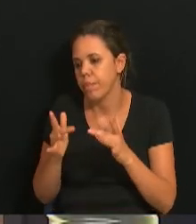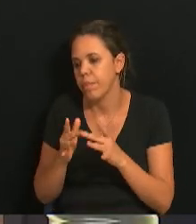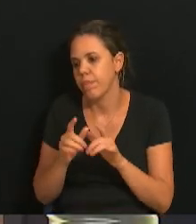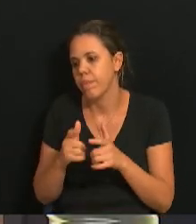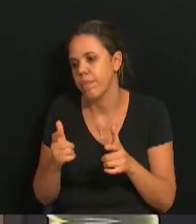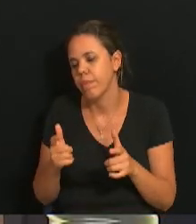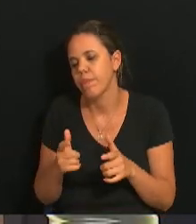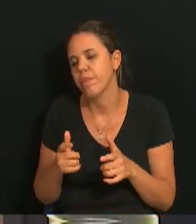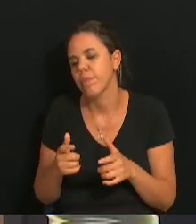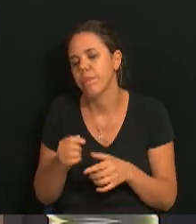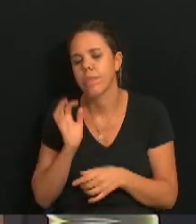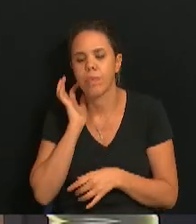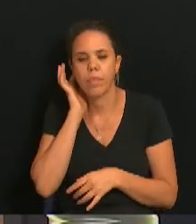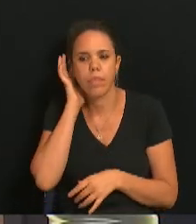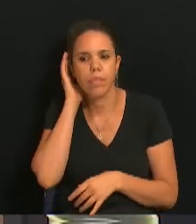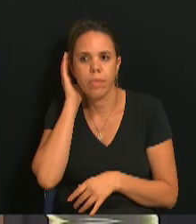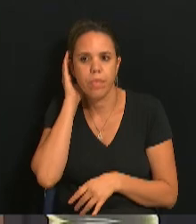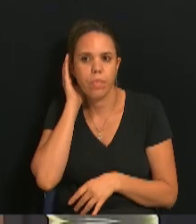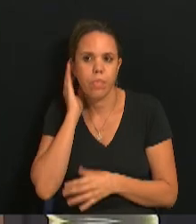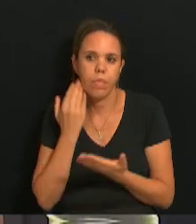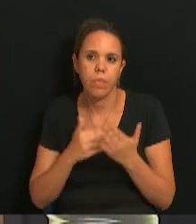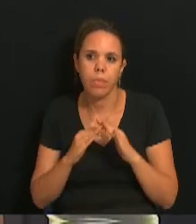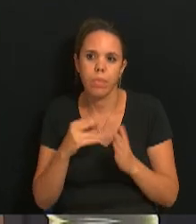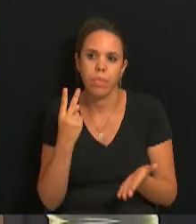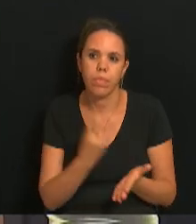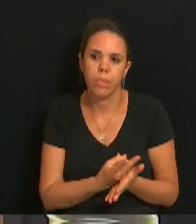porque se na mesma escola